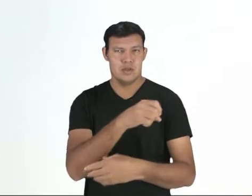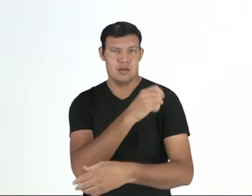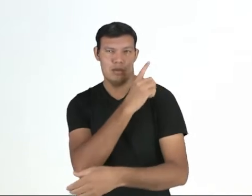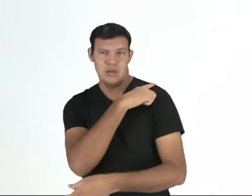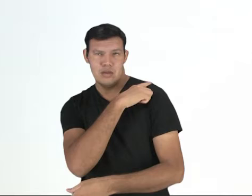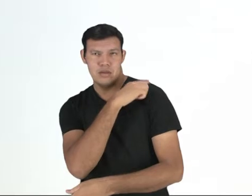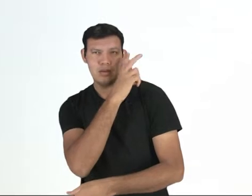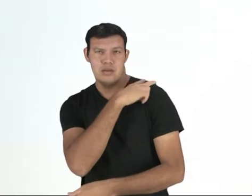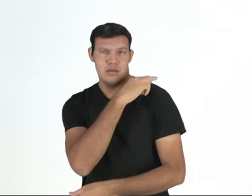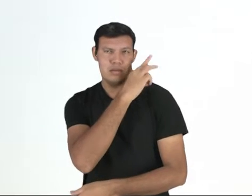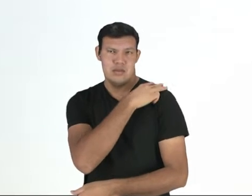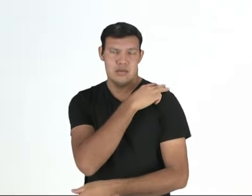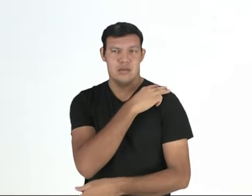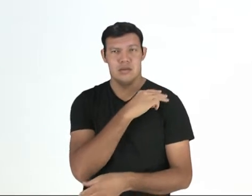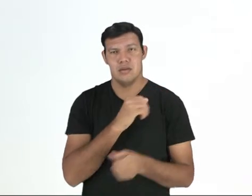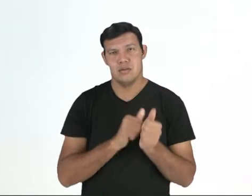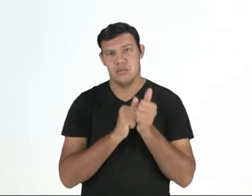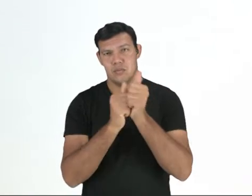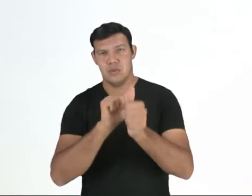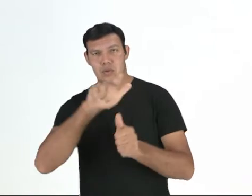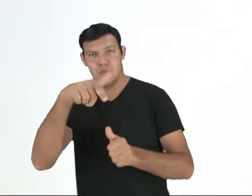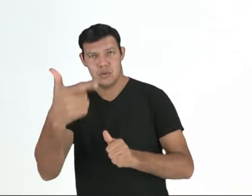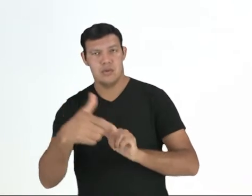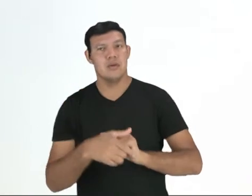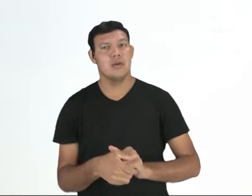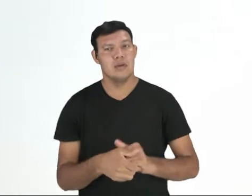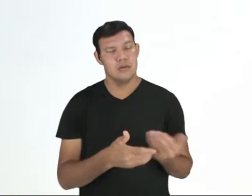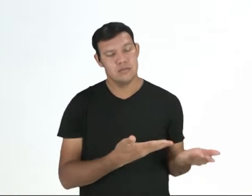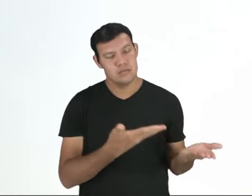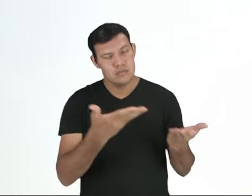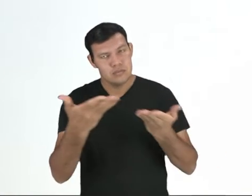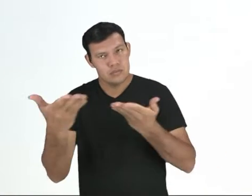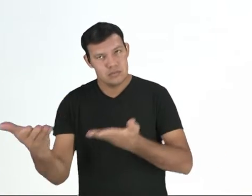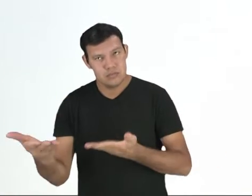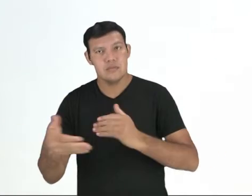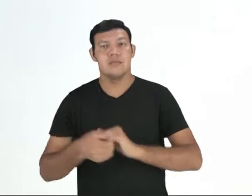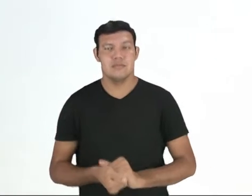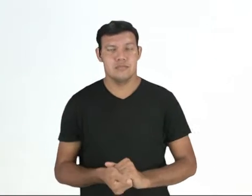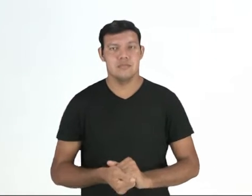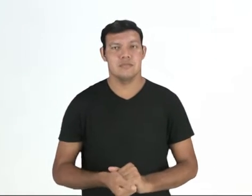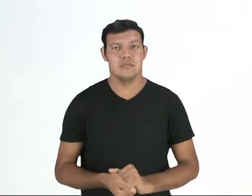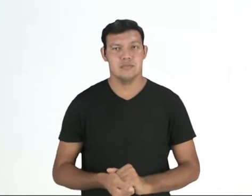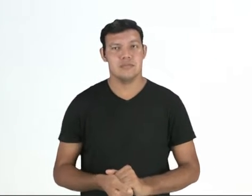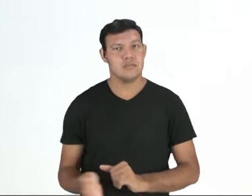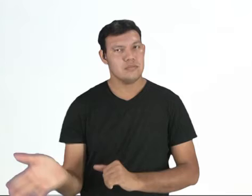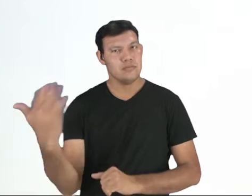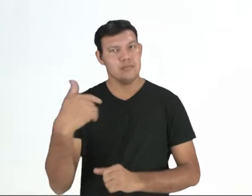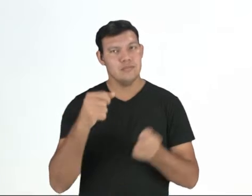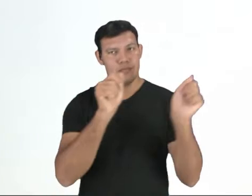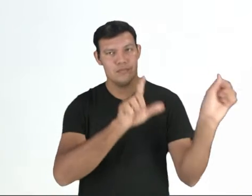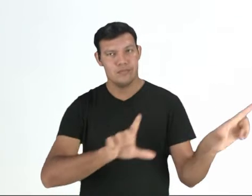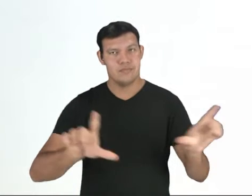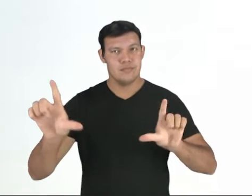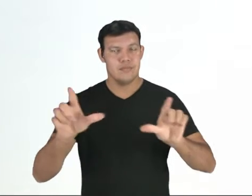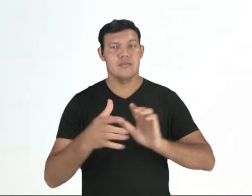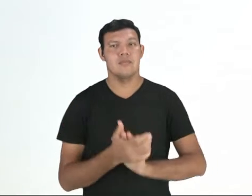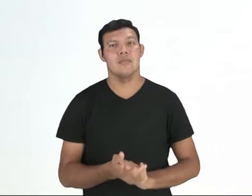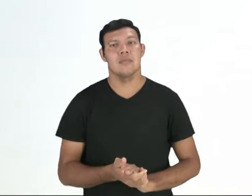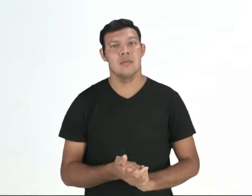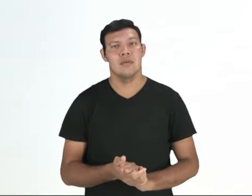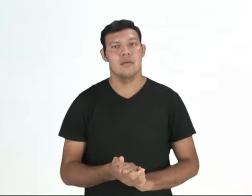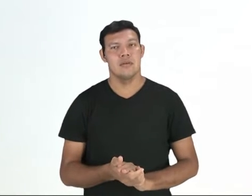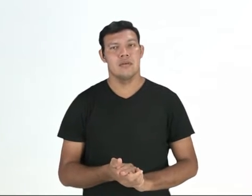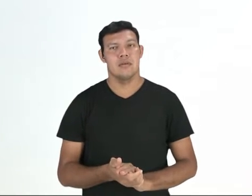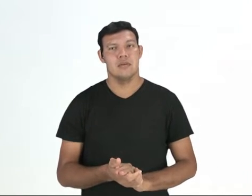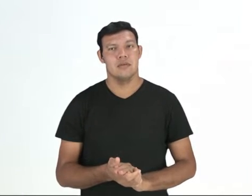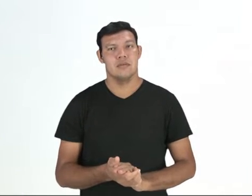série ou já estiver acompanhando outras aulas, você também está convidado para assistir essa aula, tá? Então vamos lá para a tela com o nosso assunto